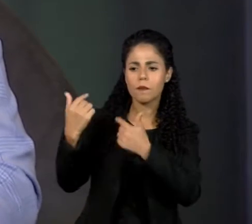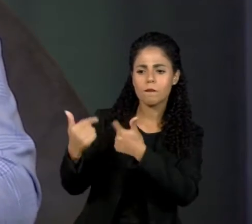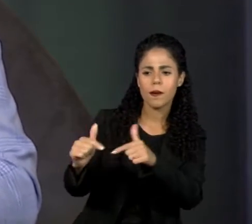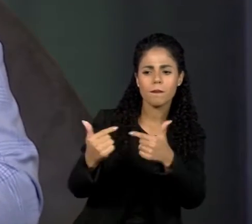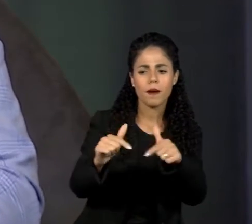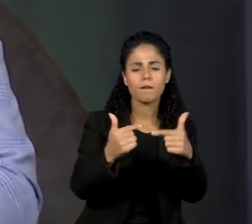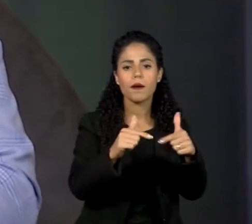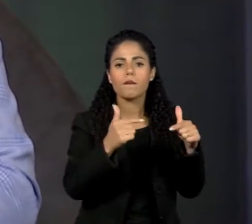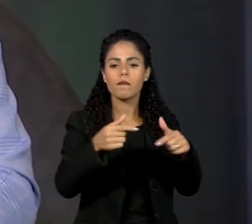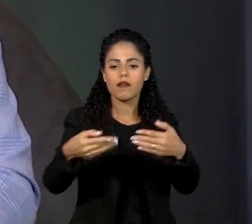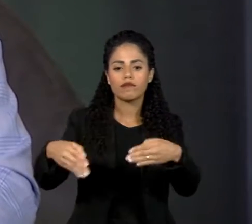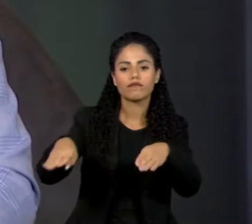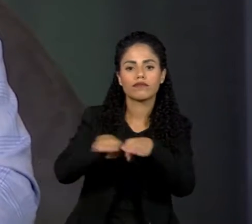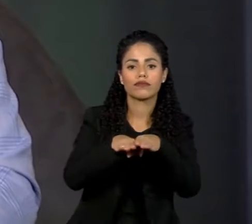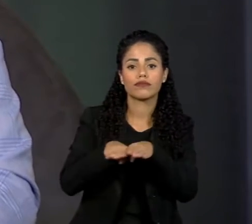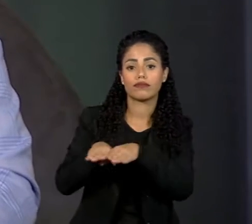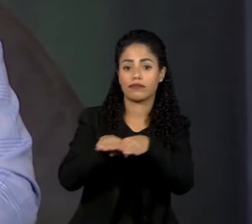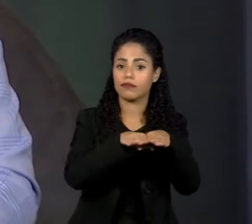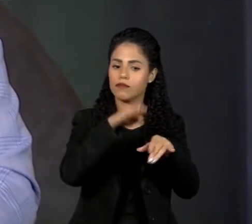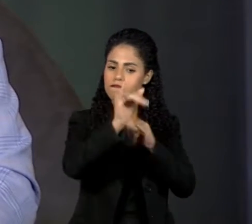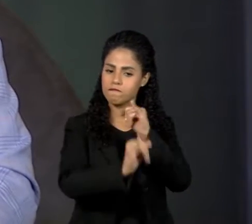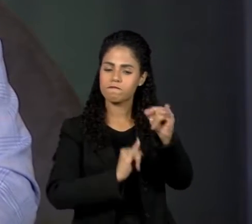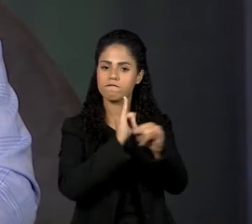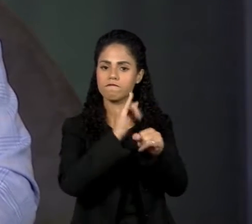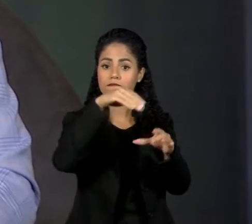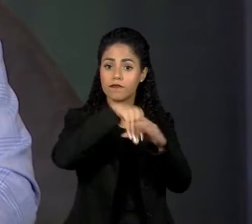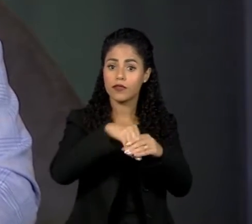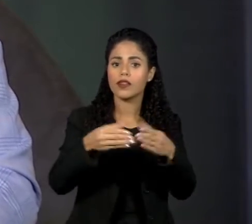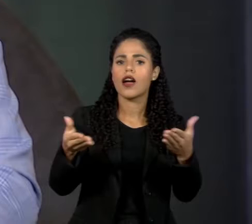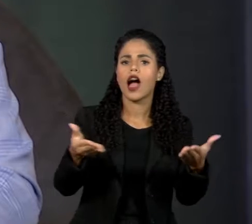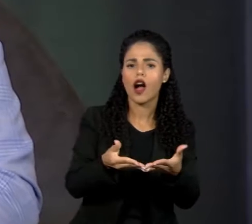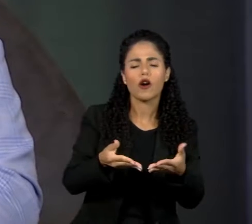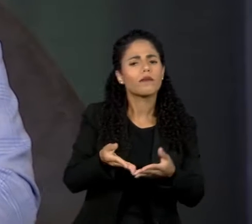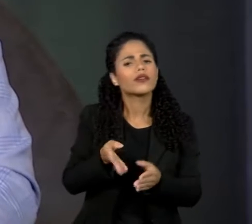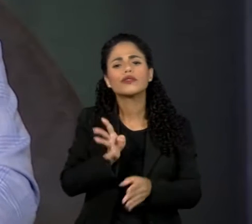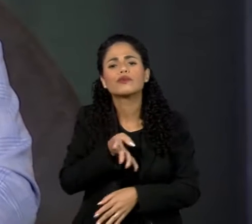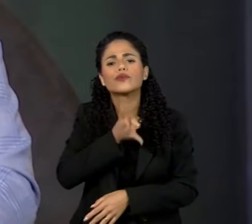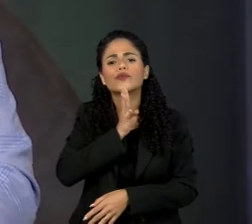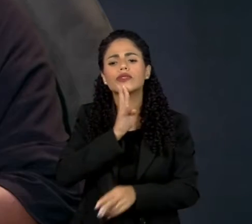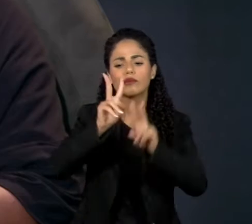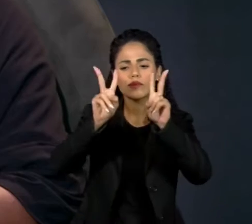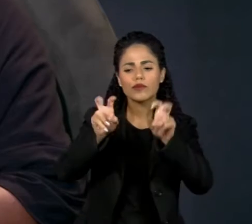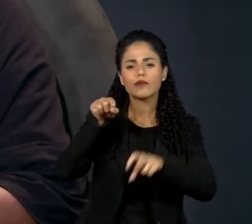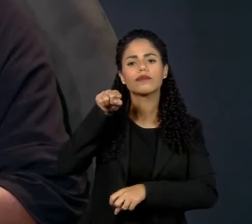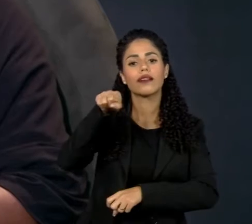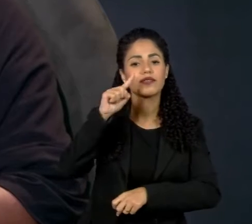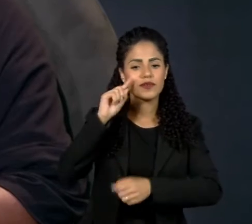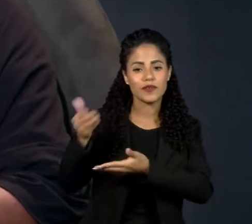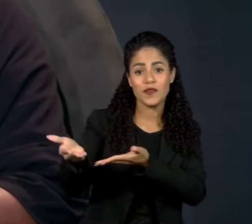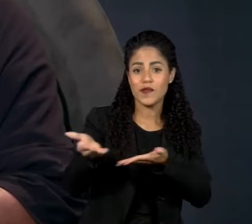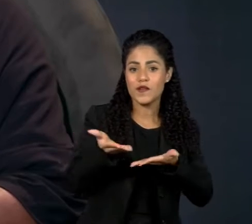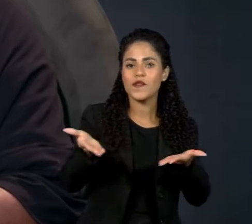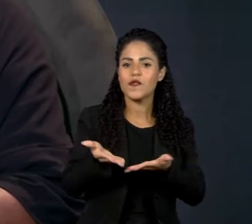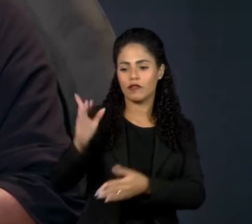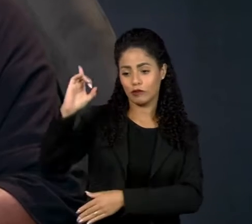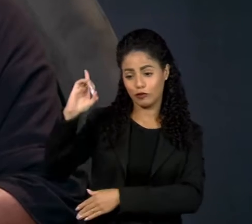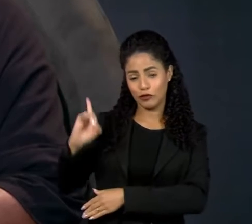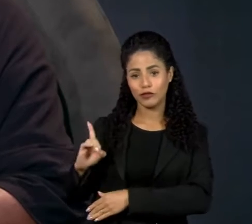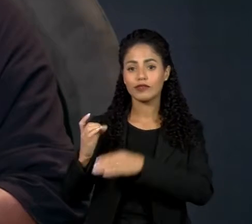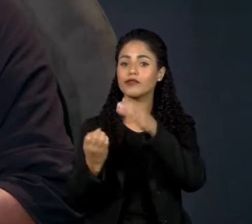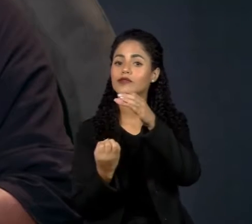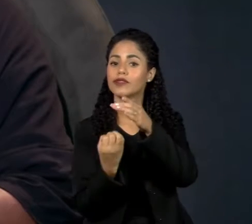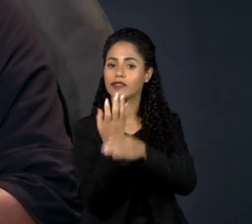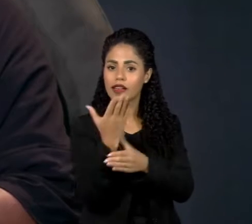narrativas, igualdade no mercado digital. Para nos aprofundarmos um pouco mais nesse tema, estou recebendo aqui o diretor